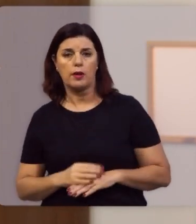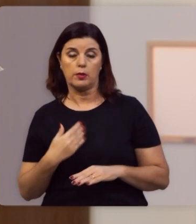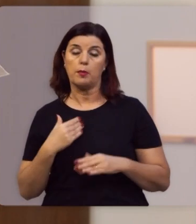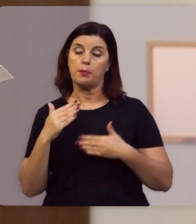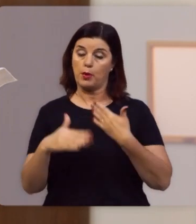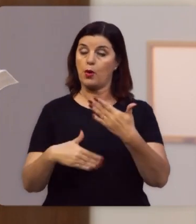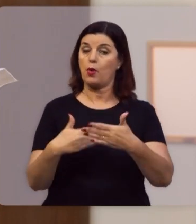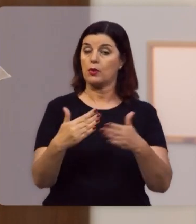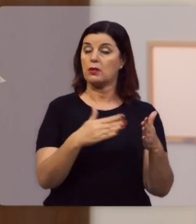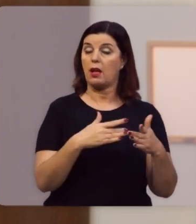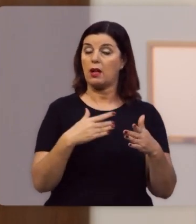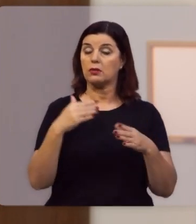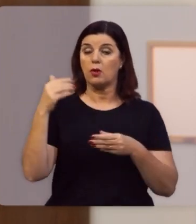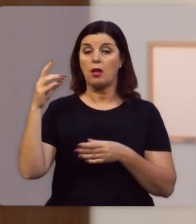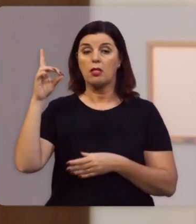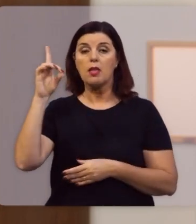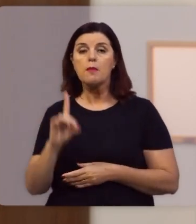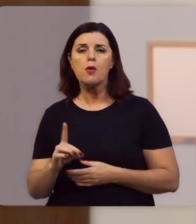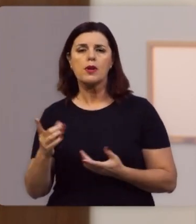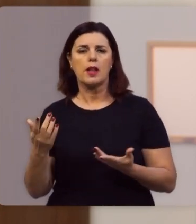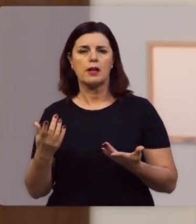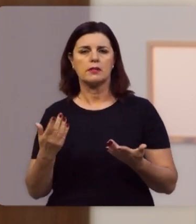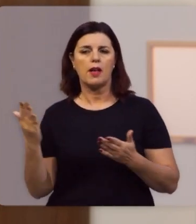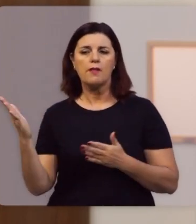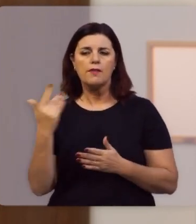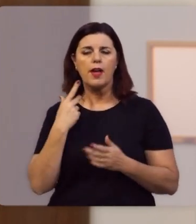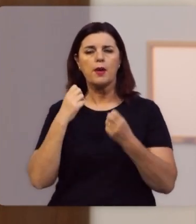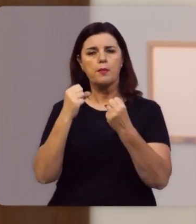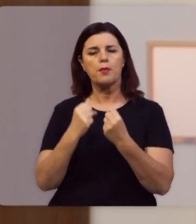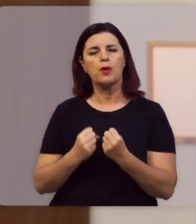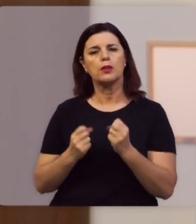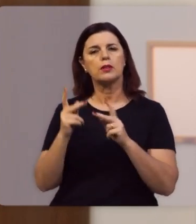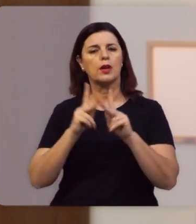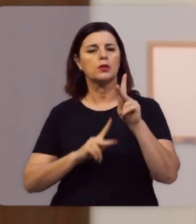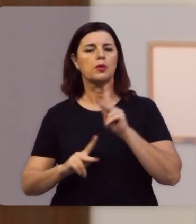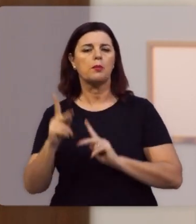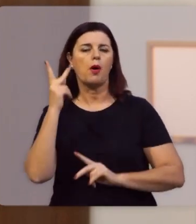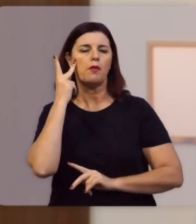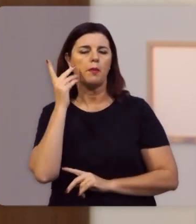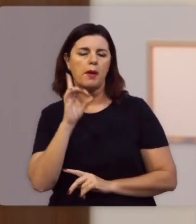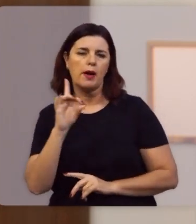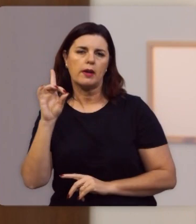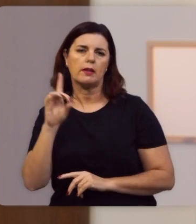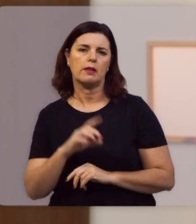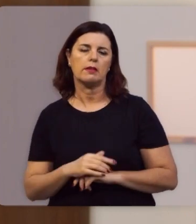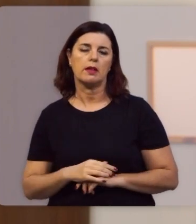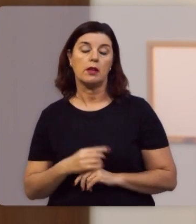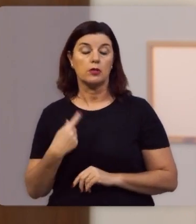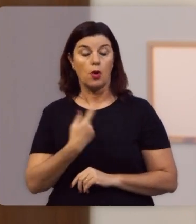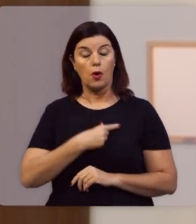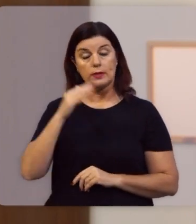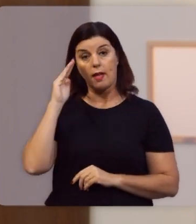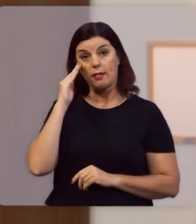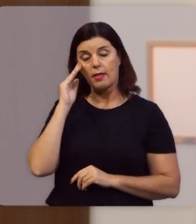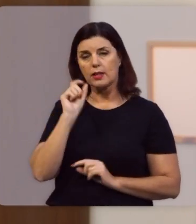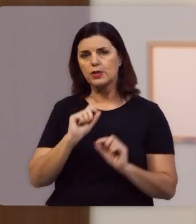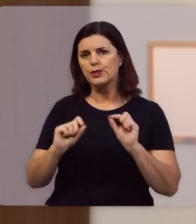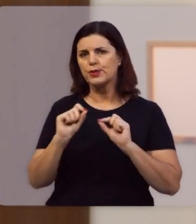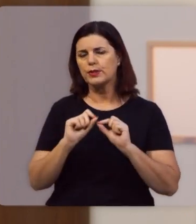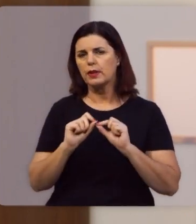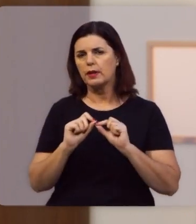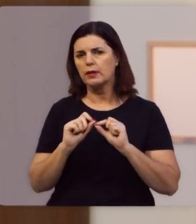democrático o poder emana do povo pelo povo e para o povo entendemos que